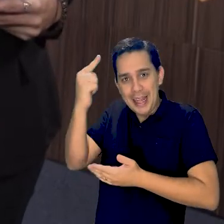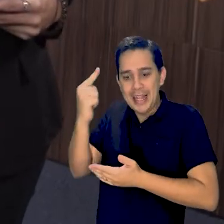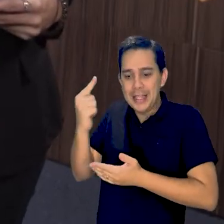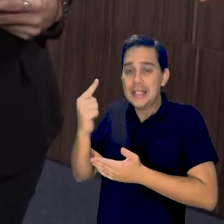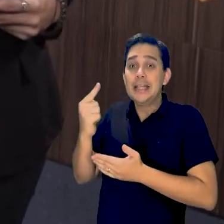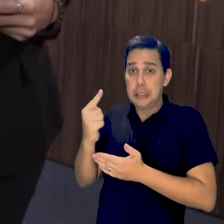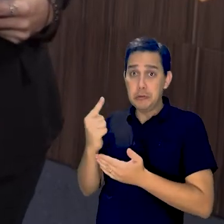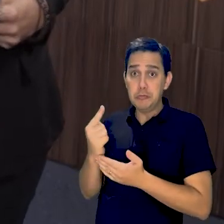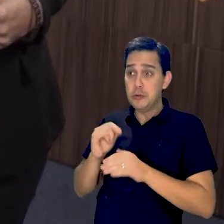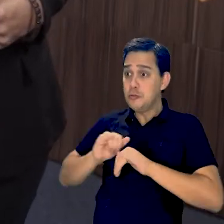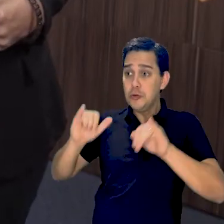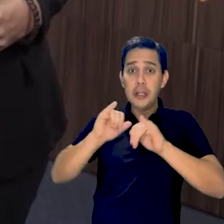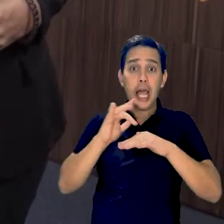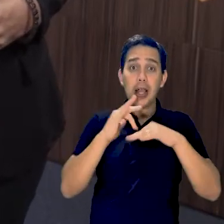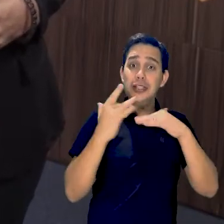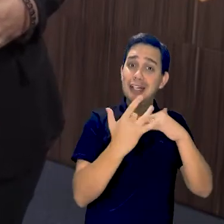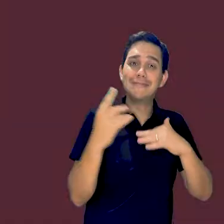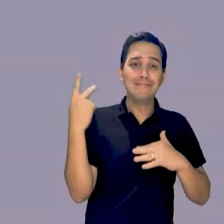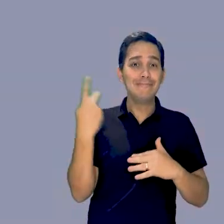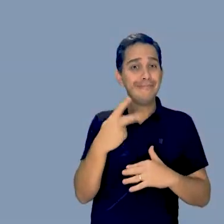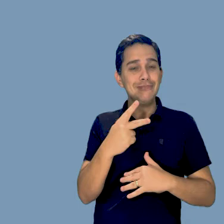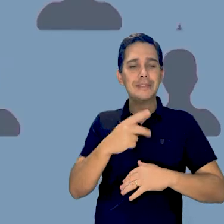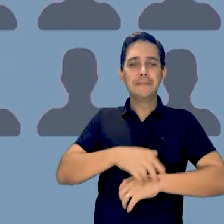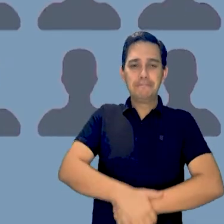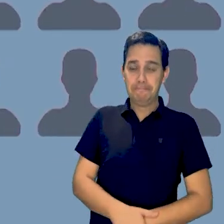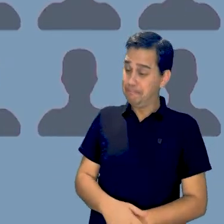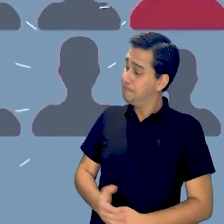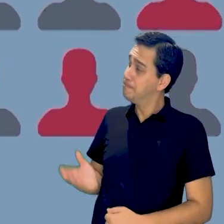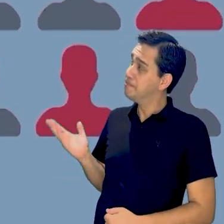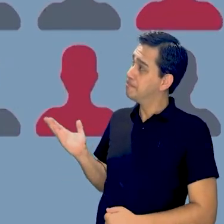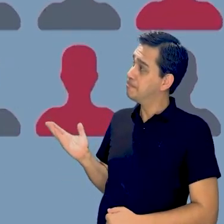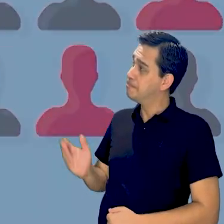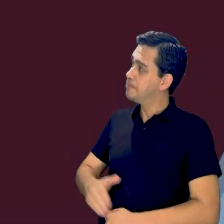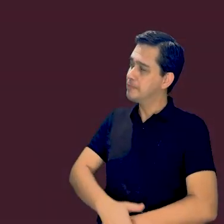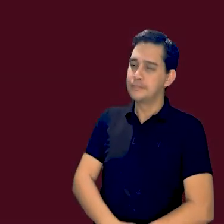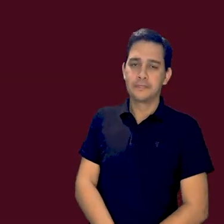divulgou em suas redes sociais. Confira!